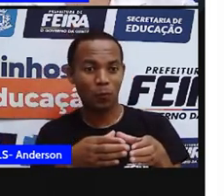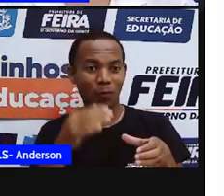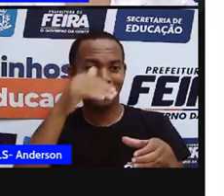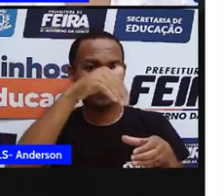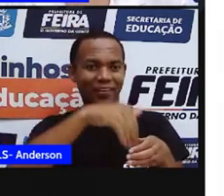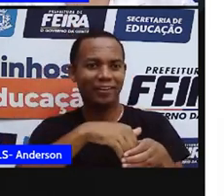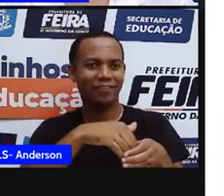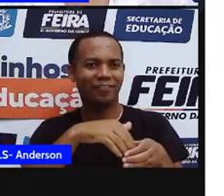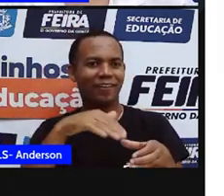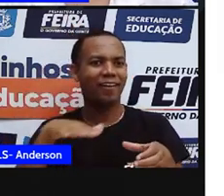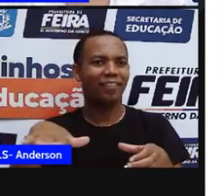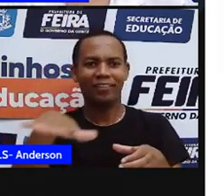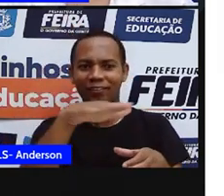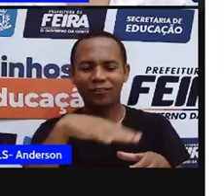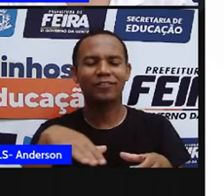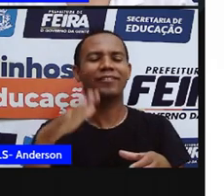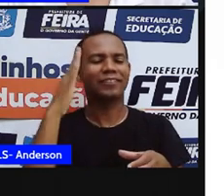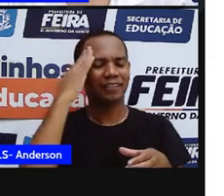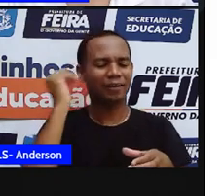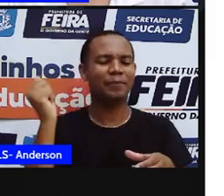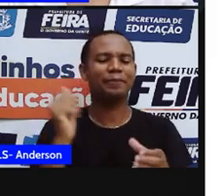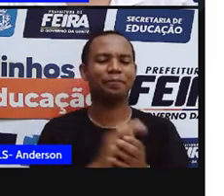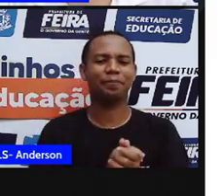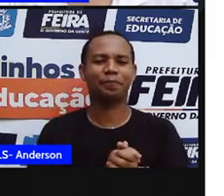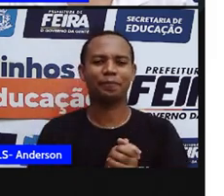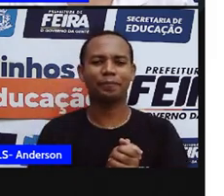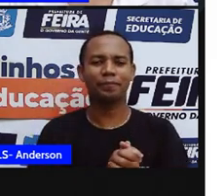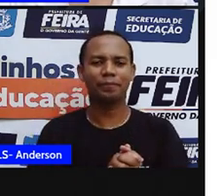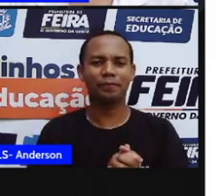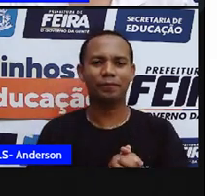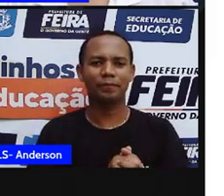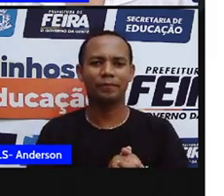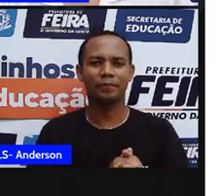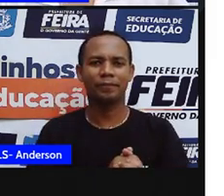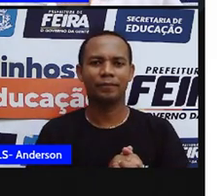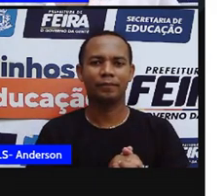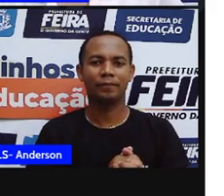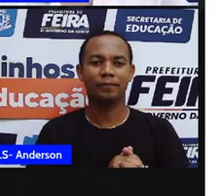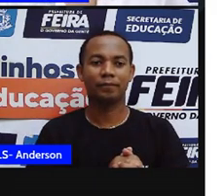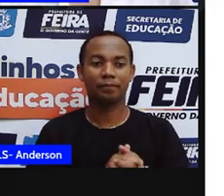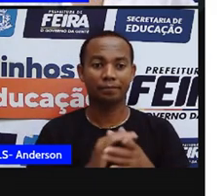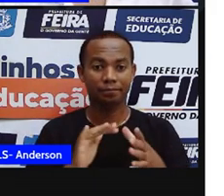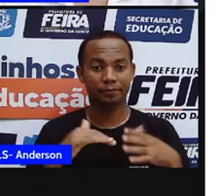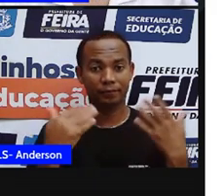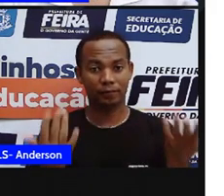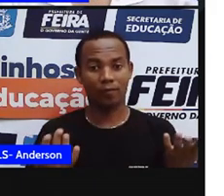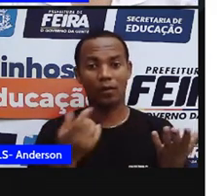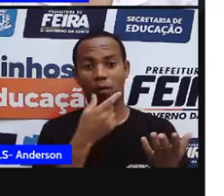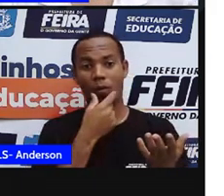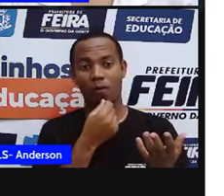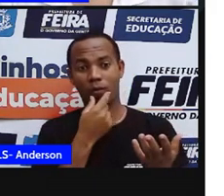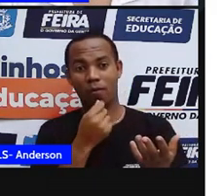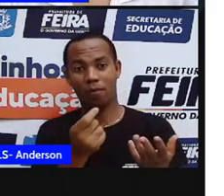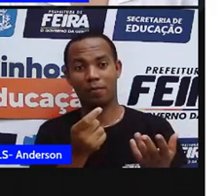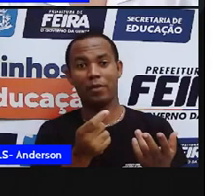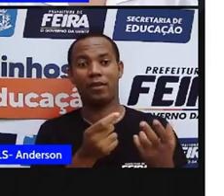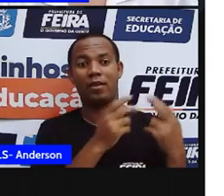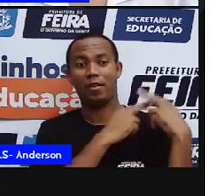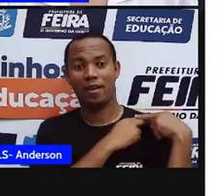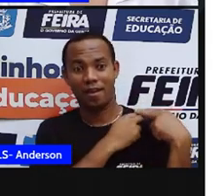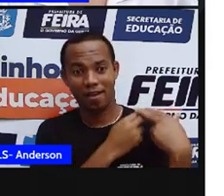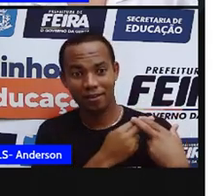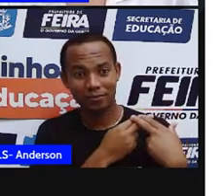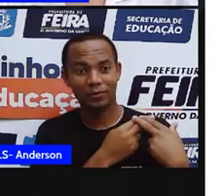daquela aldeia indígena. Então vamos lá. Bom, ele é o responsável por